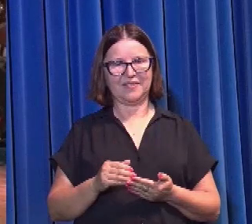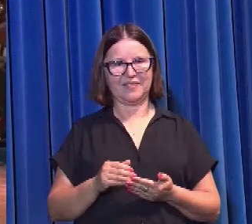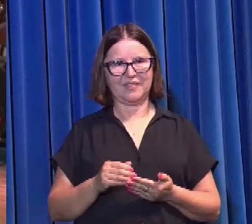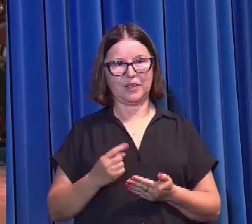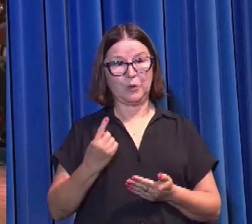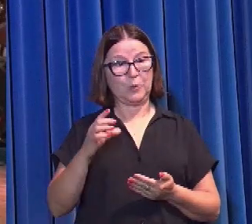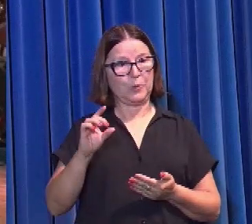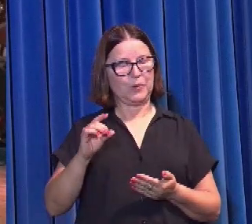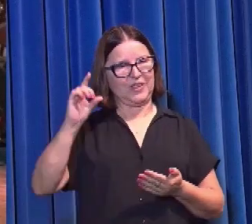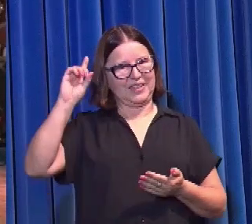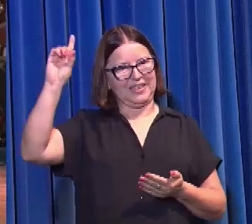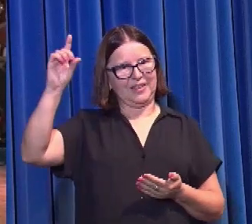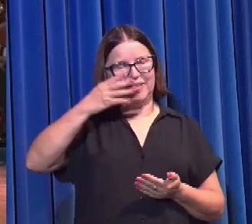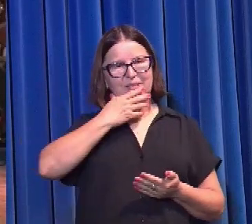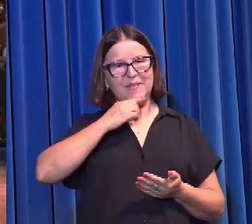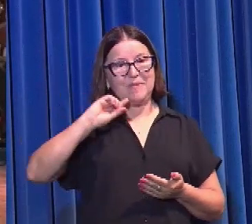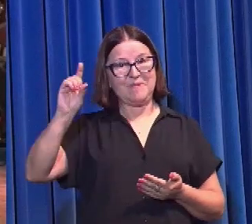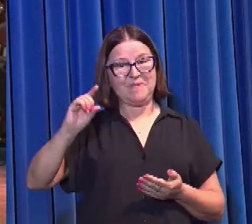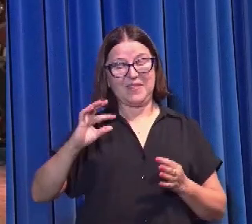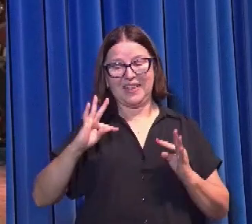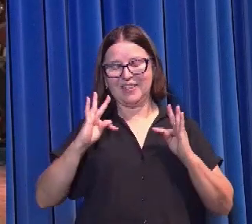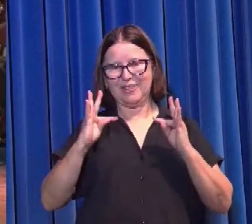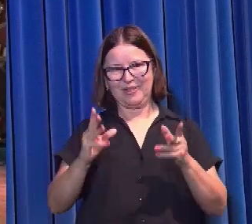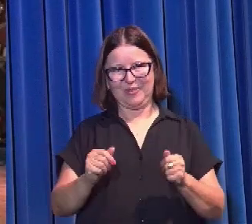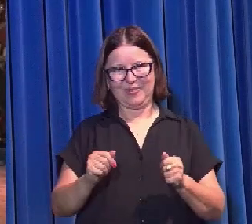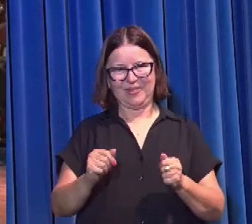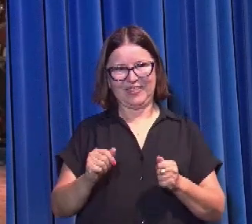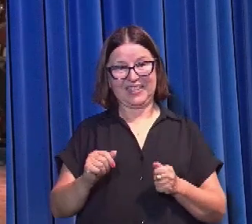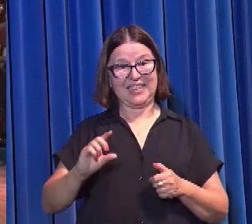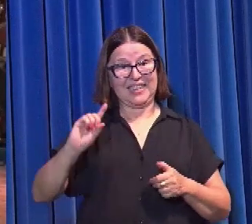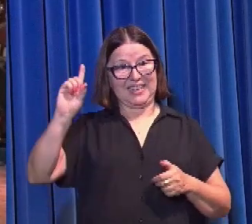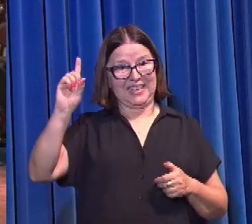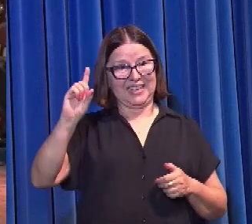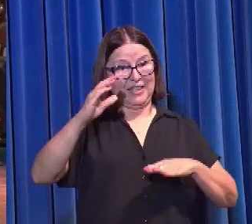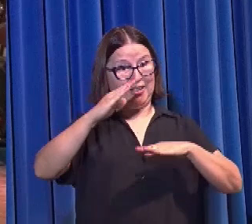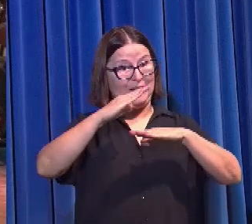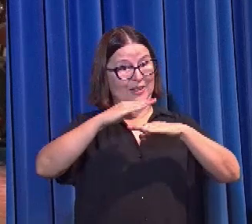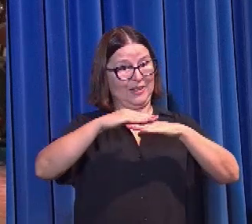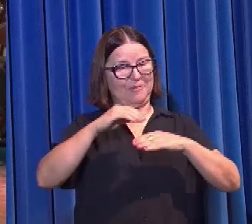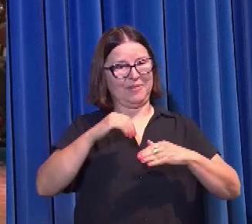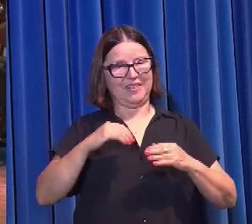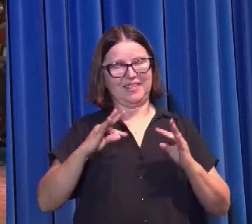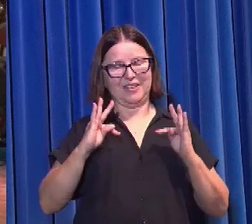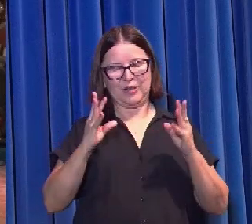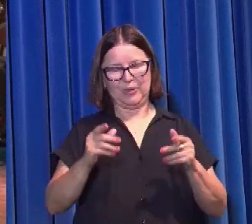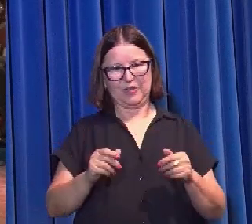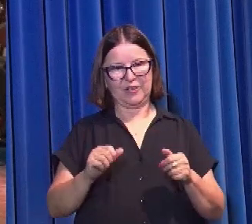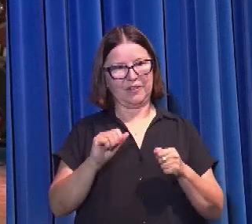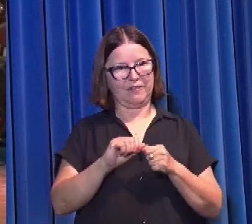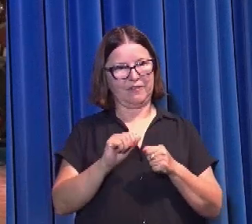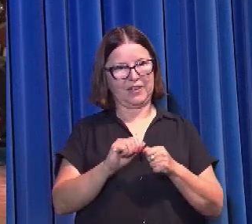Um só Deus e Pai de todos, o qual é sobre todos, age por meio de todos e está